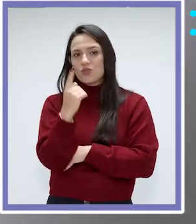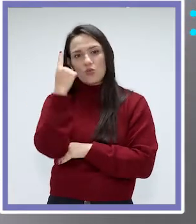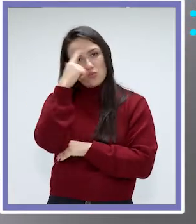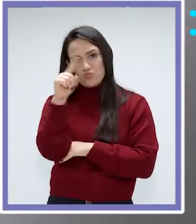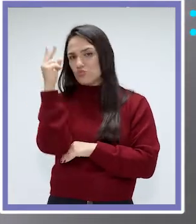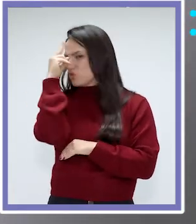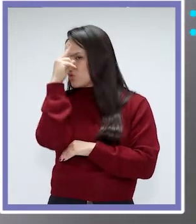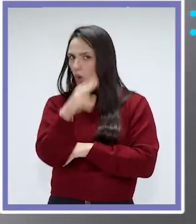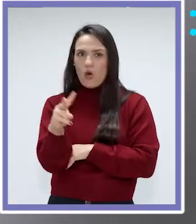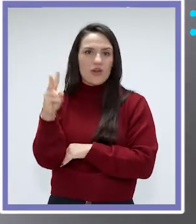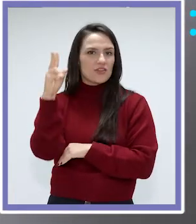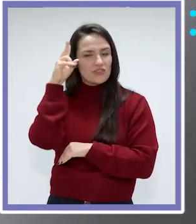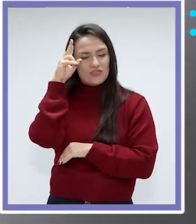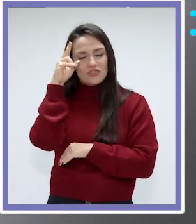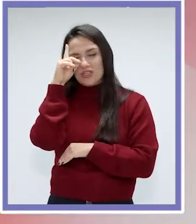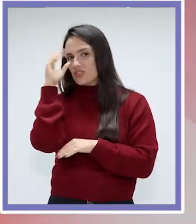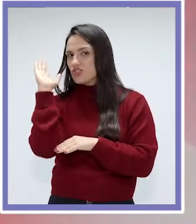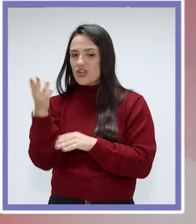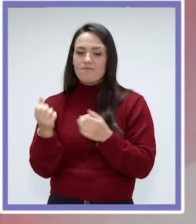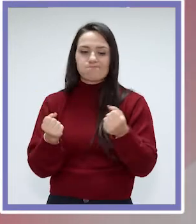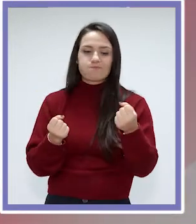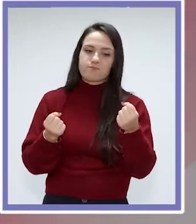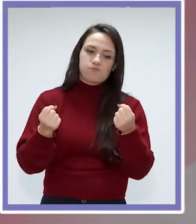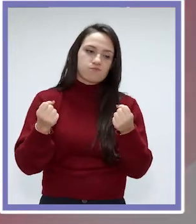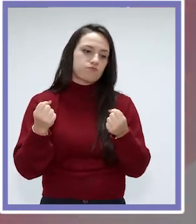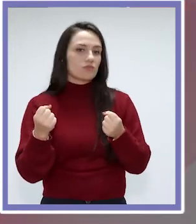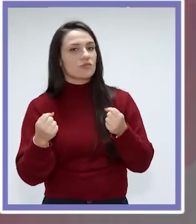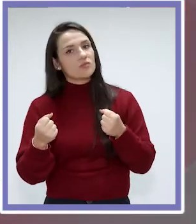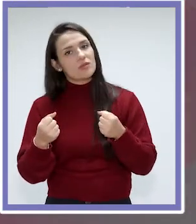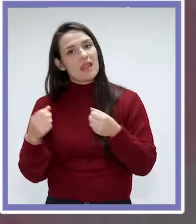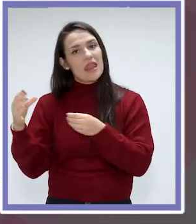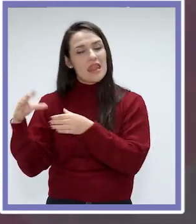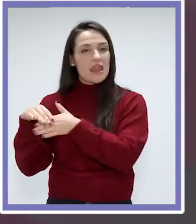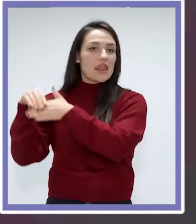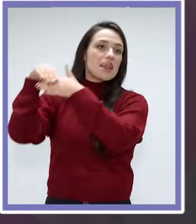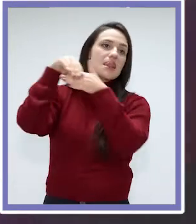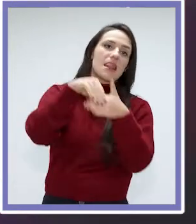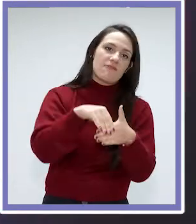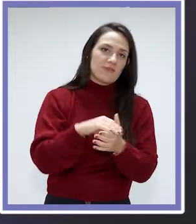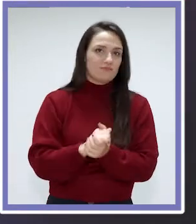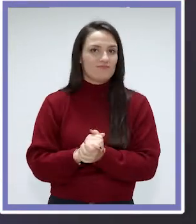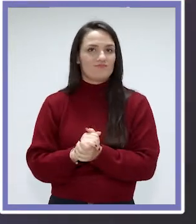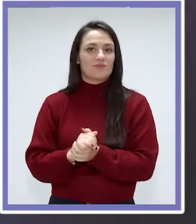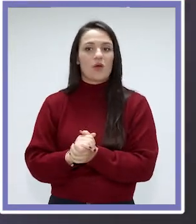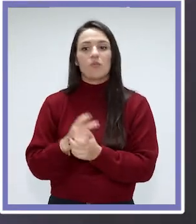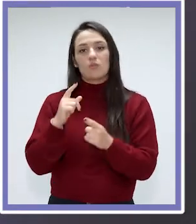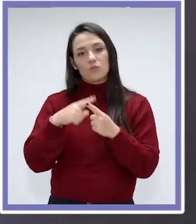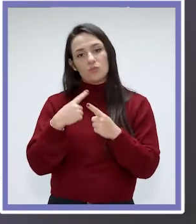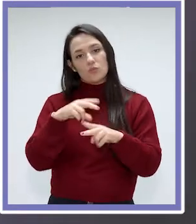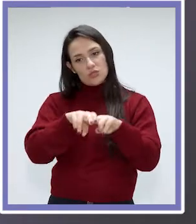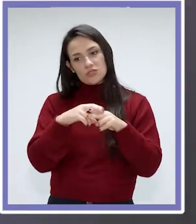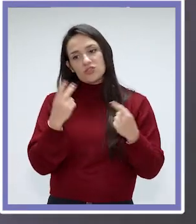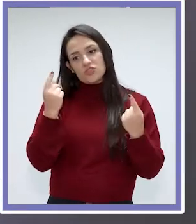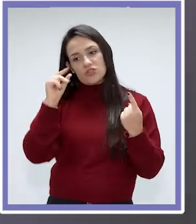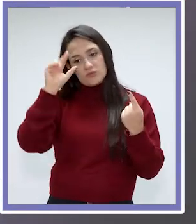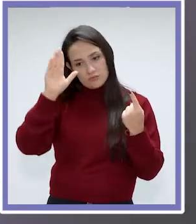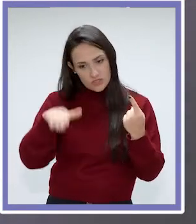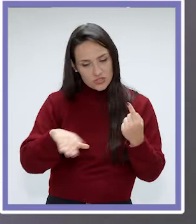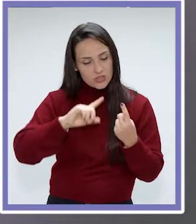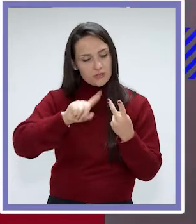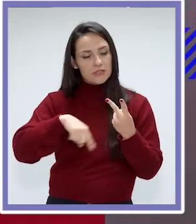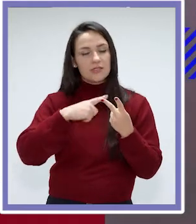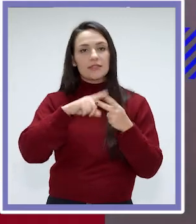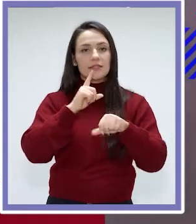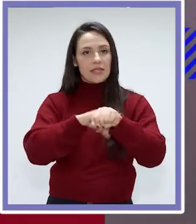Então, assim, há toda uma expectativa dentro disso de redução de custo, redução de